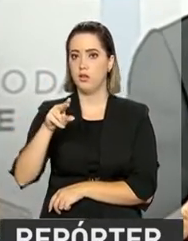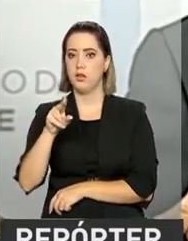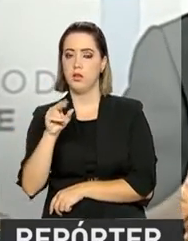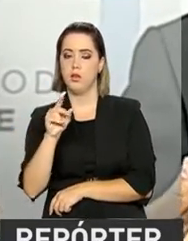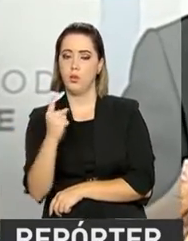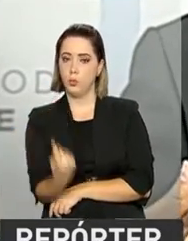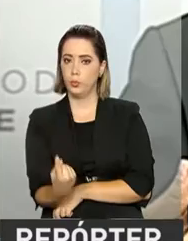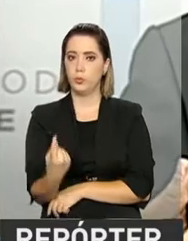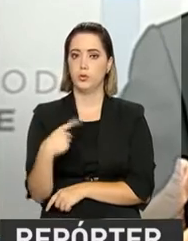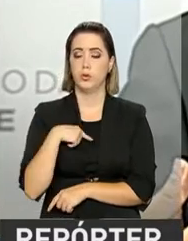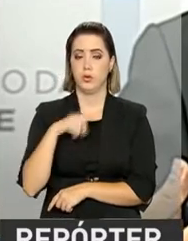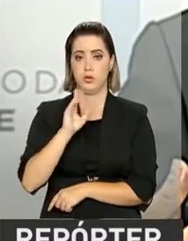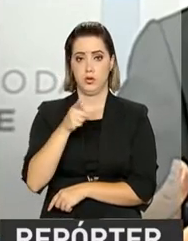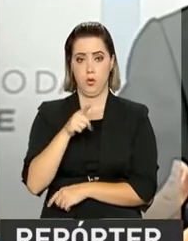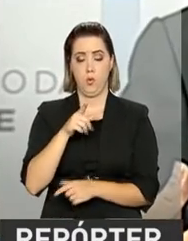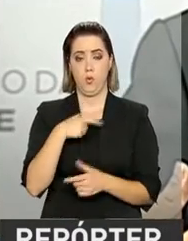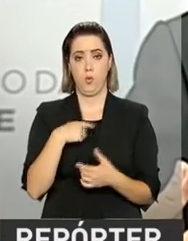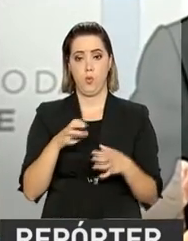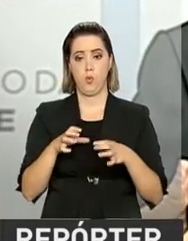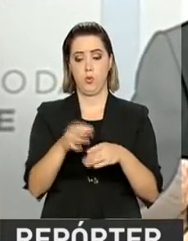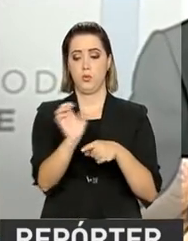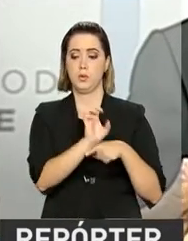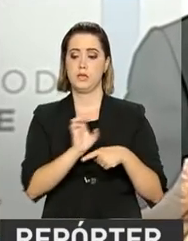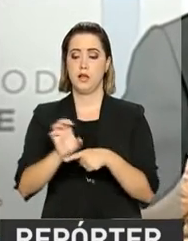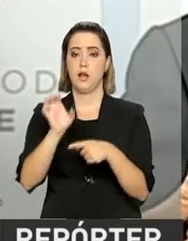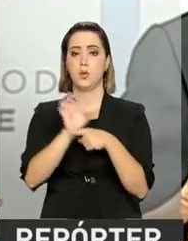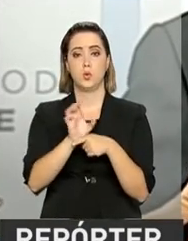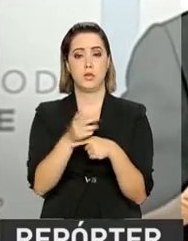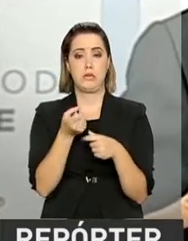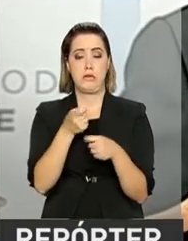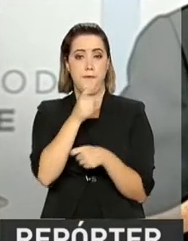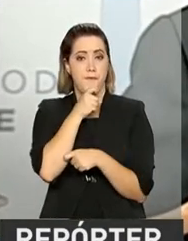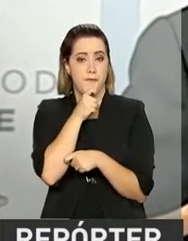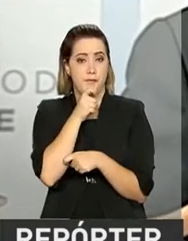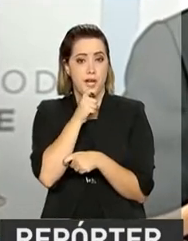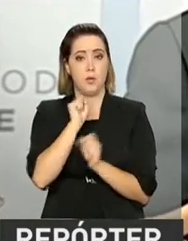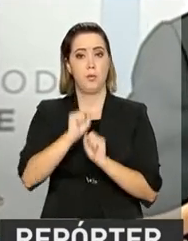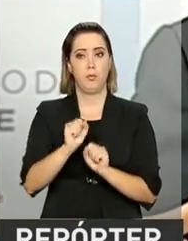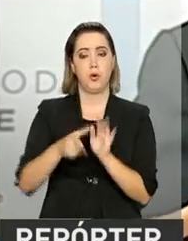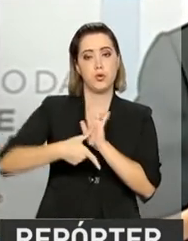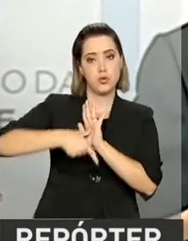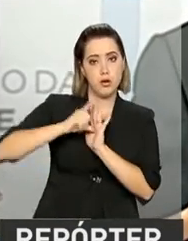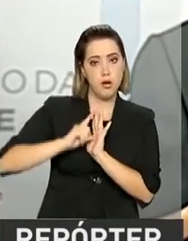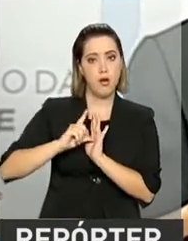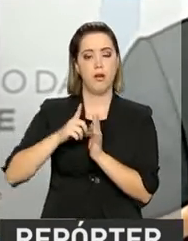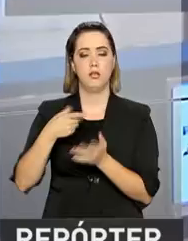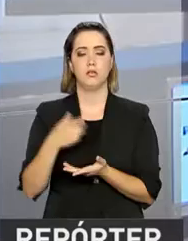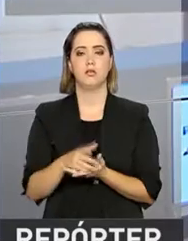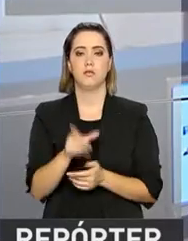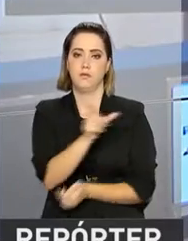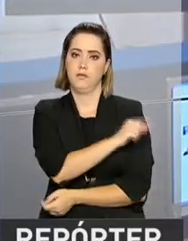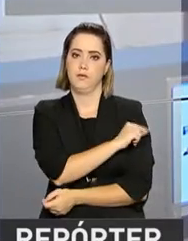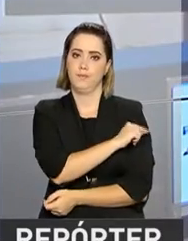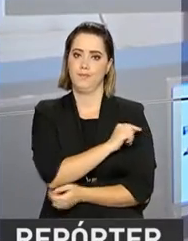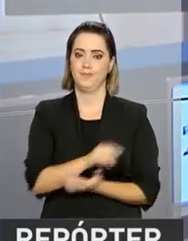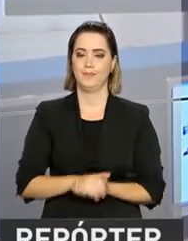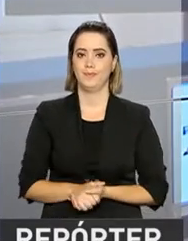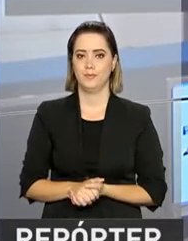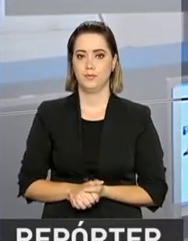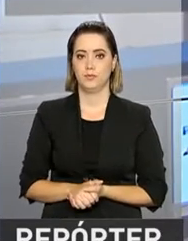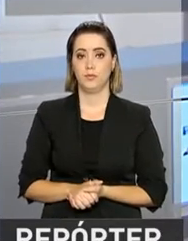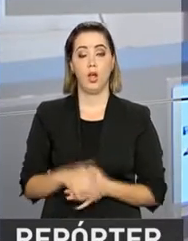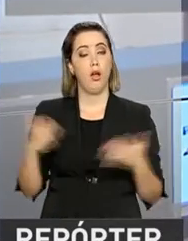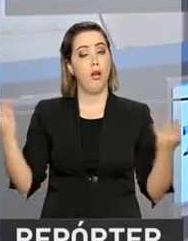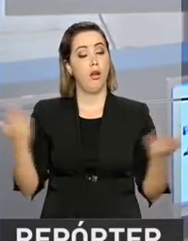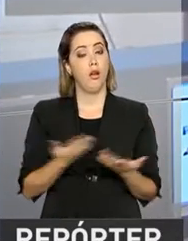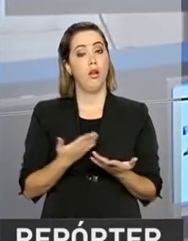fechamentos estados mais frios no sul e se quiserem poderão antecipar o início da vacinação a receita federal